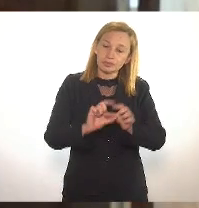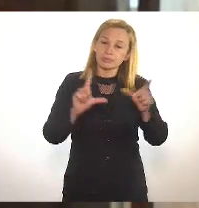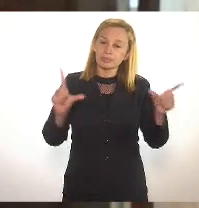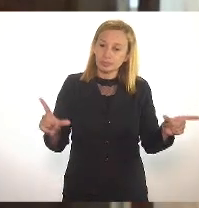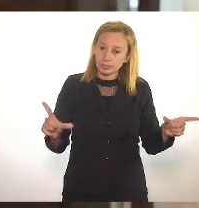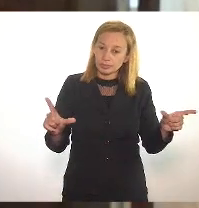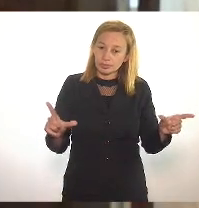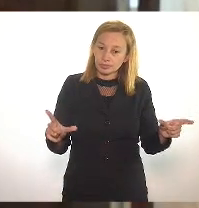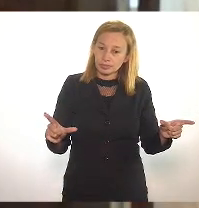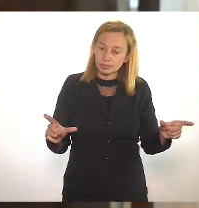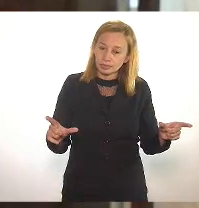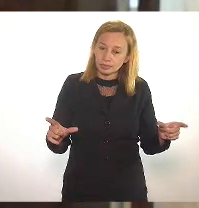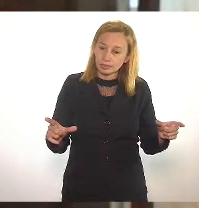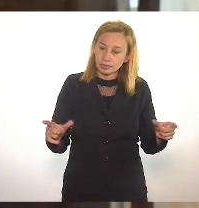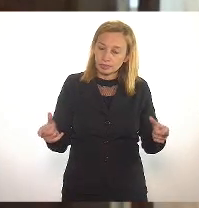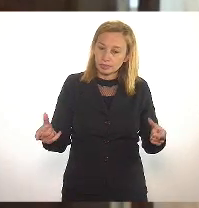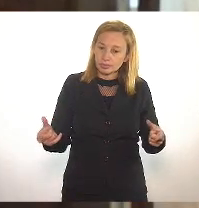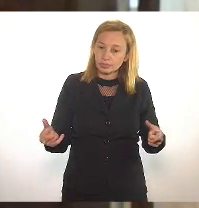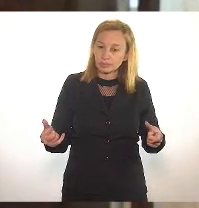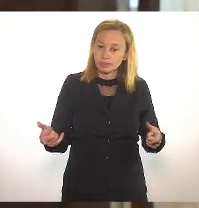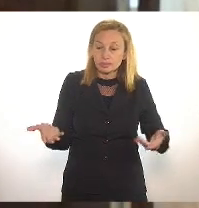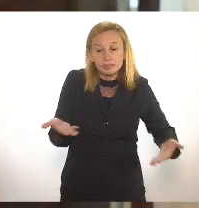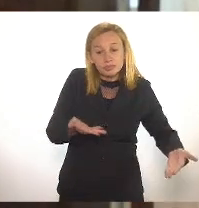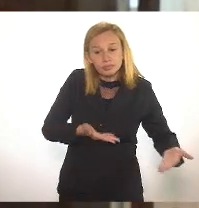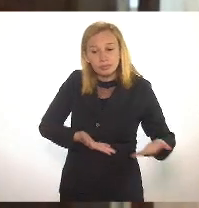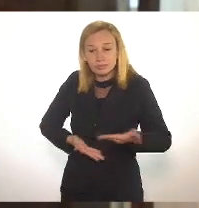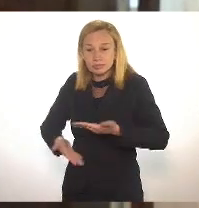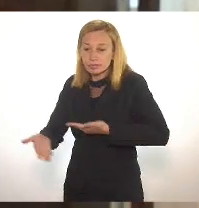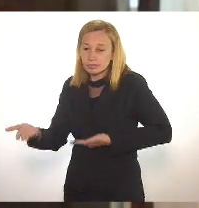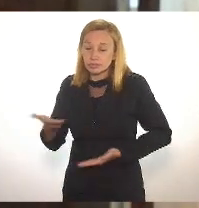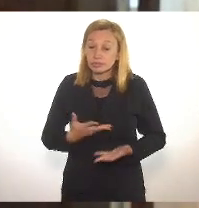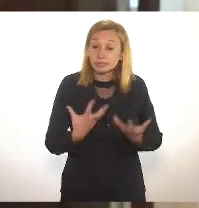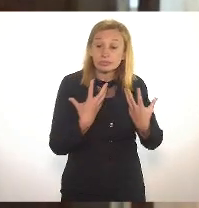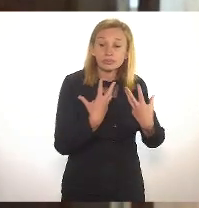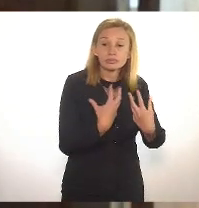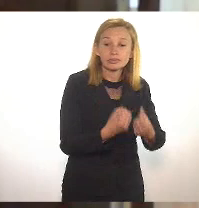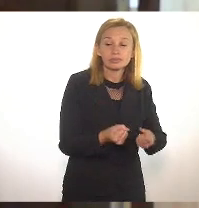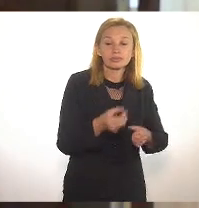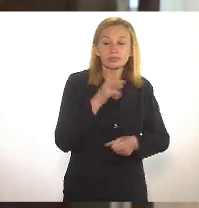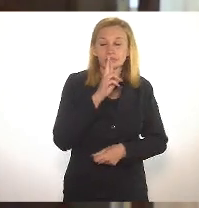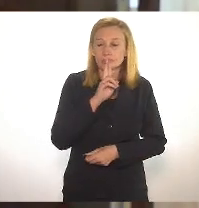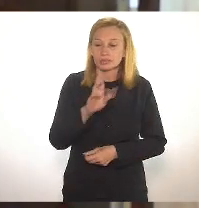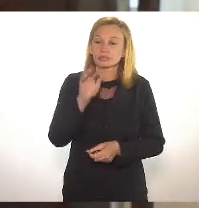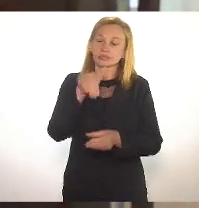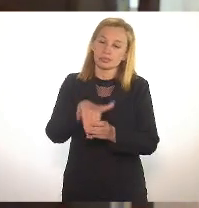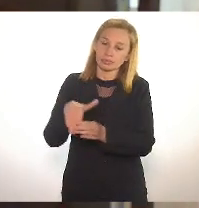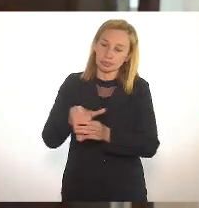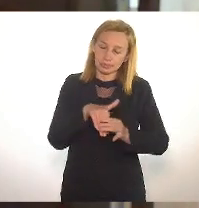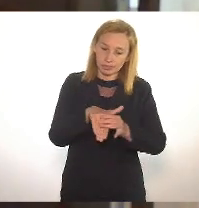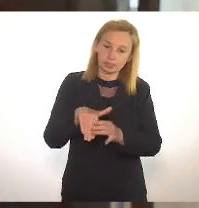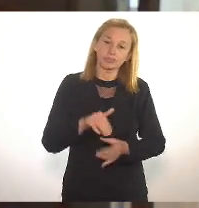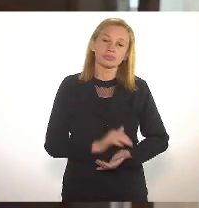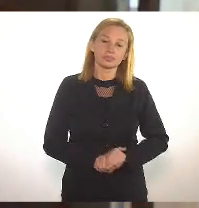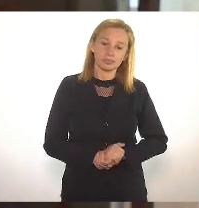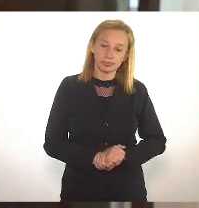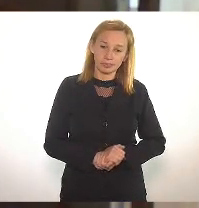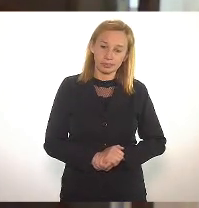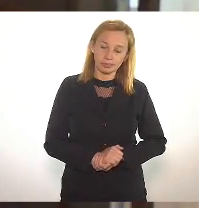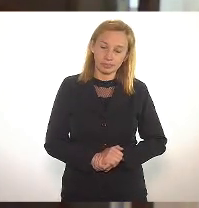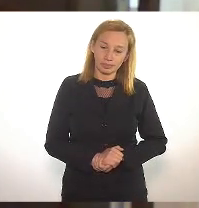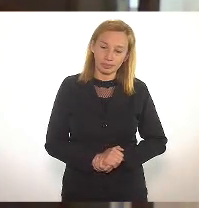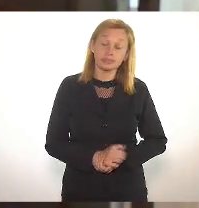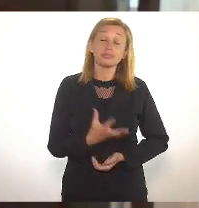é a conciliação, é aceitar os resultados das urnas